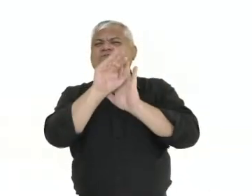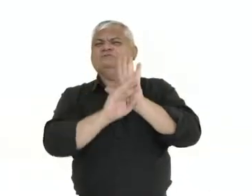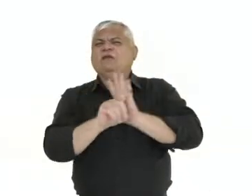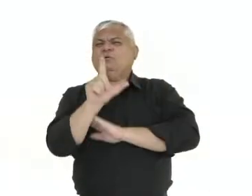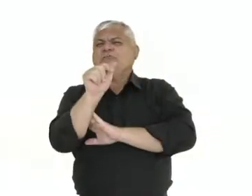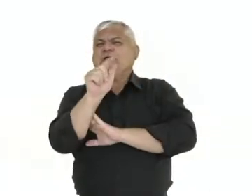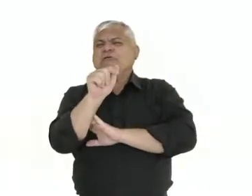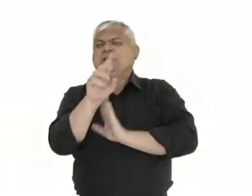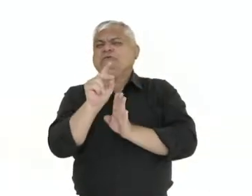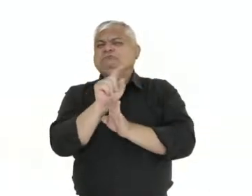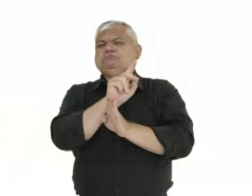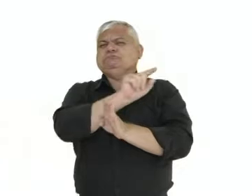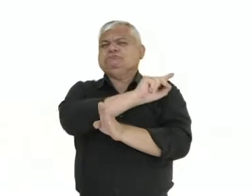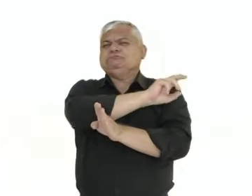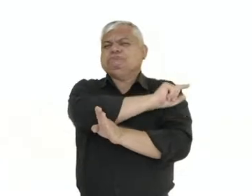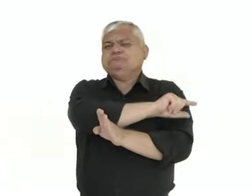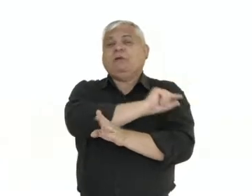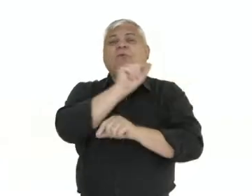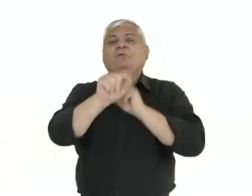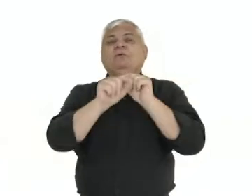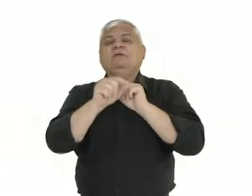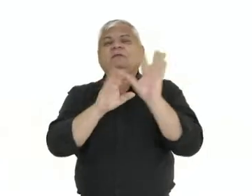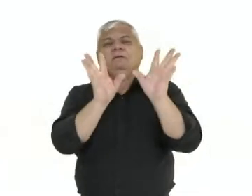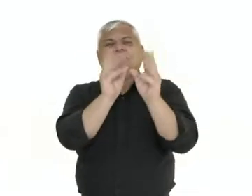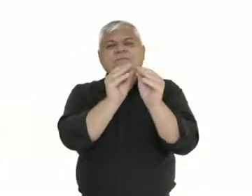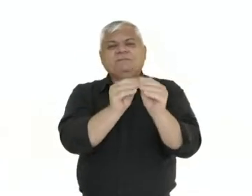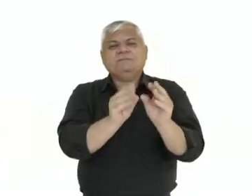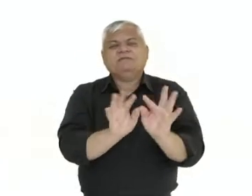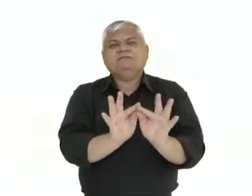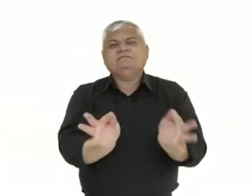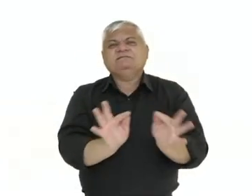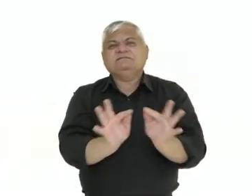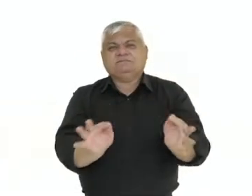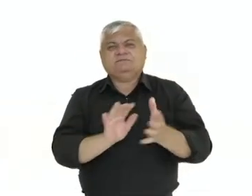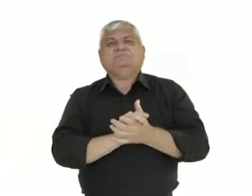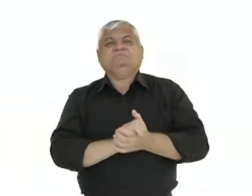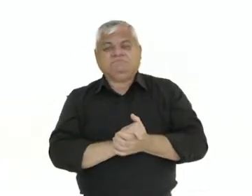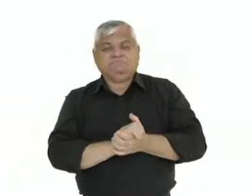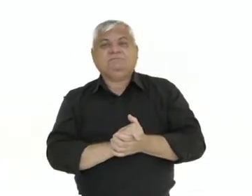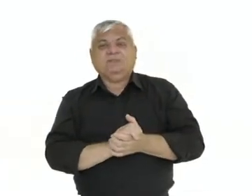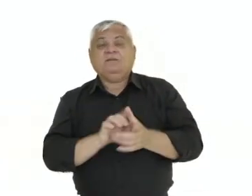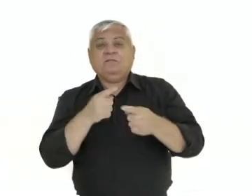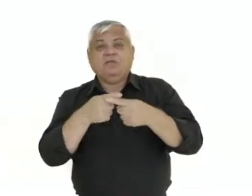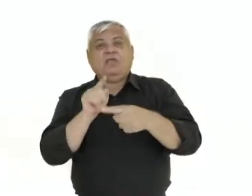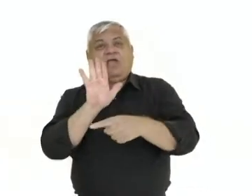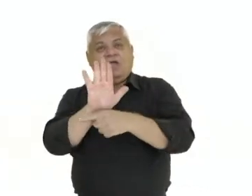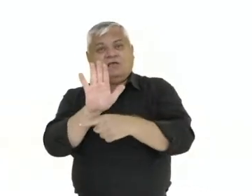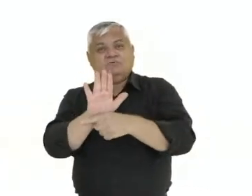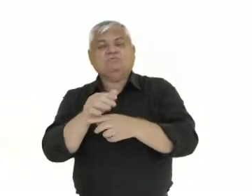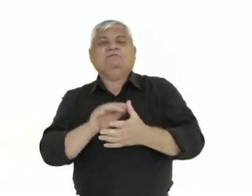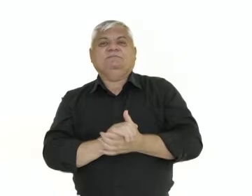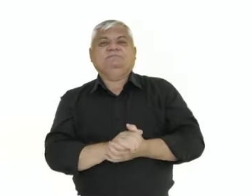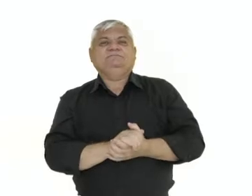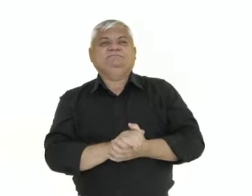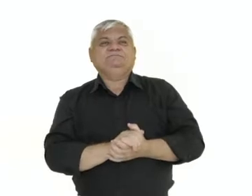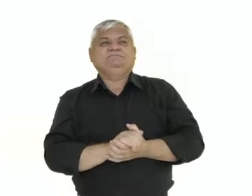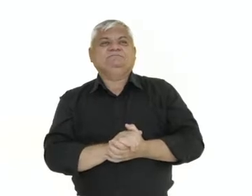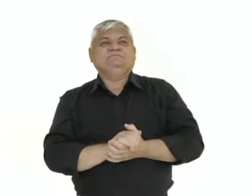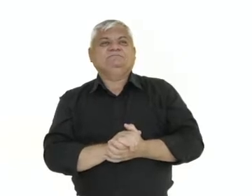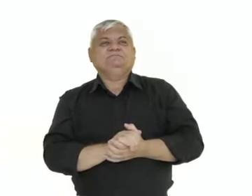XVII, com o objetivo de simplificar os trabalhosos cálculos, principalmente na astronomia.